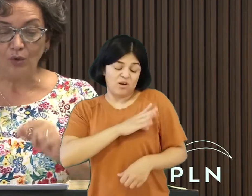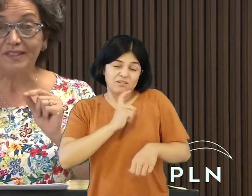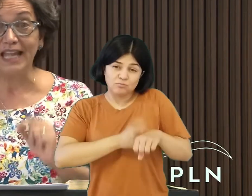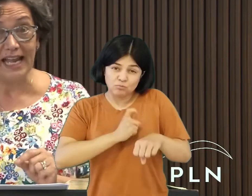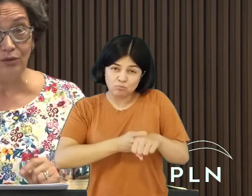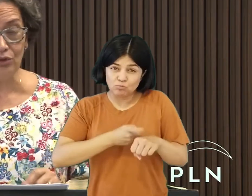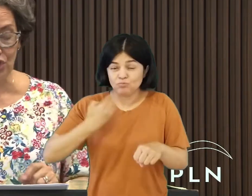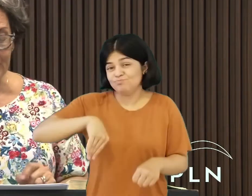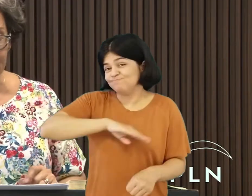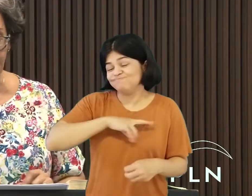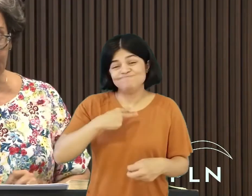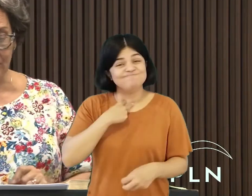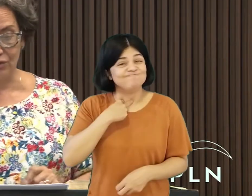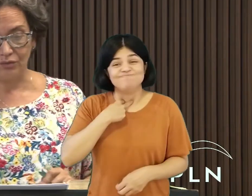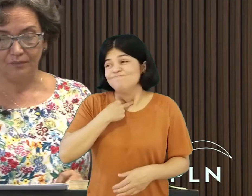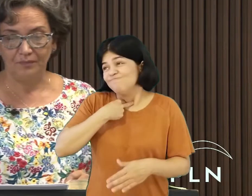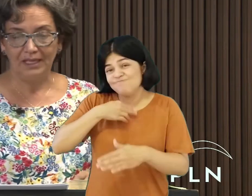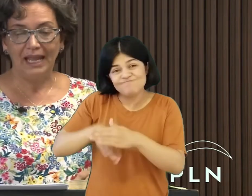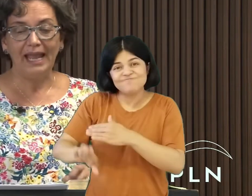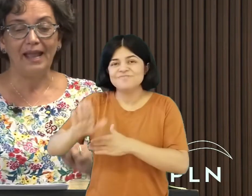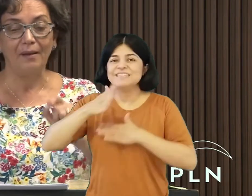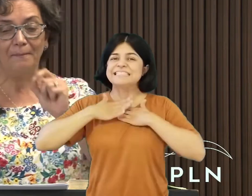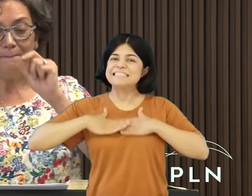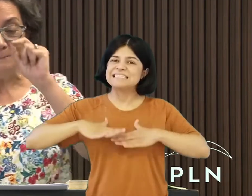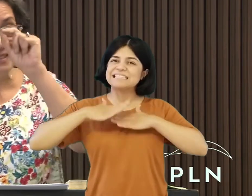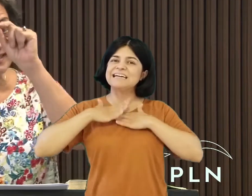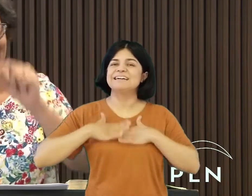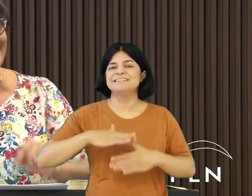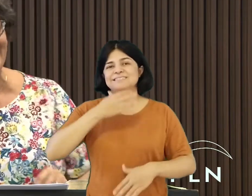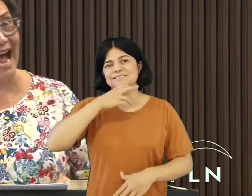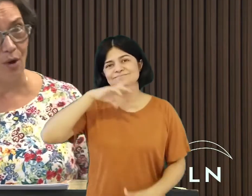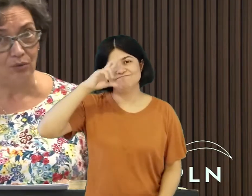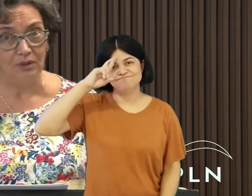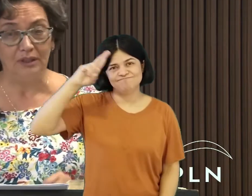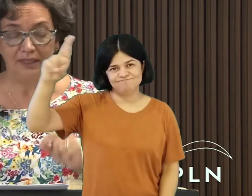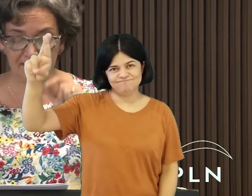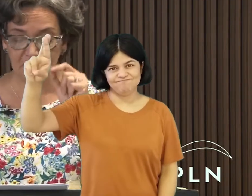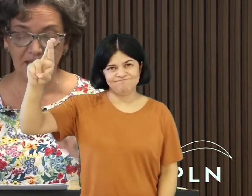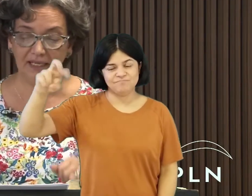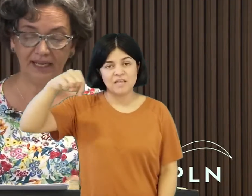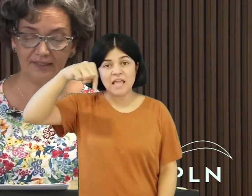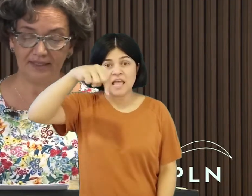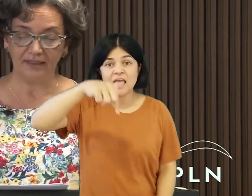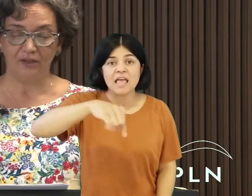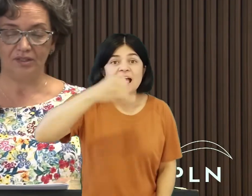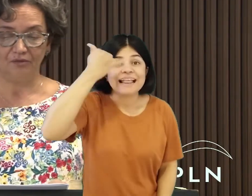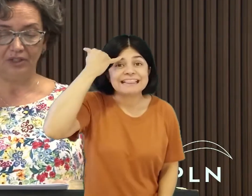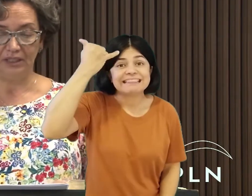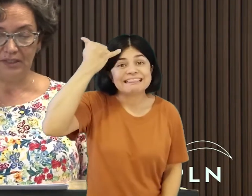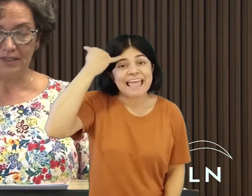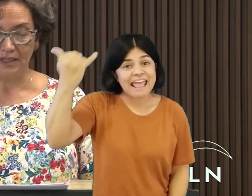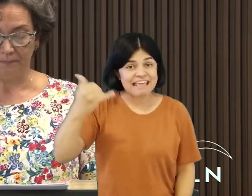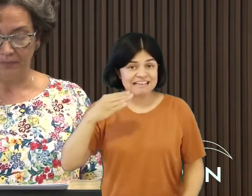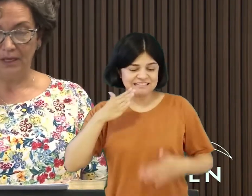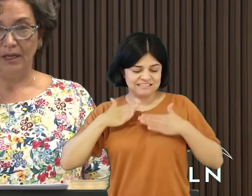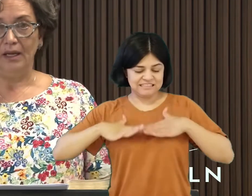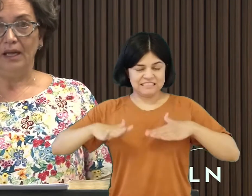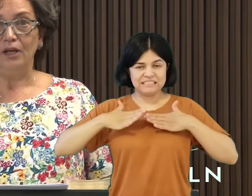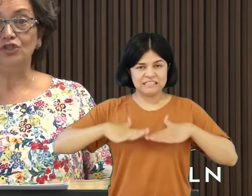O conceito de descanso é central na experiência da nossa vida